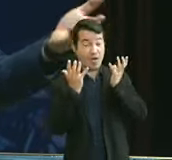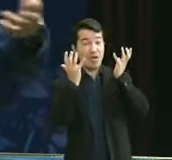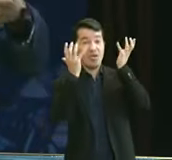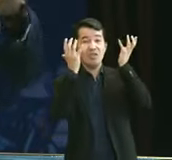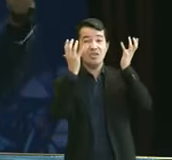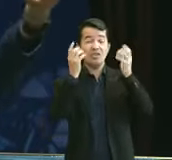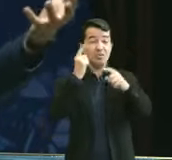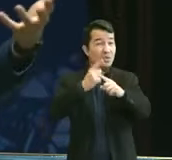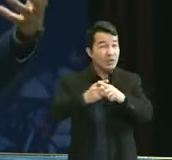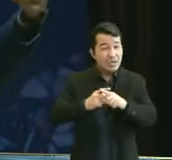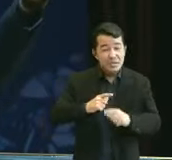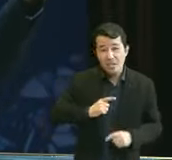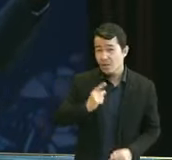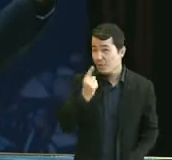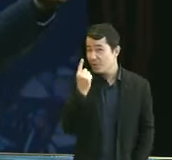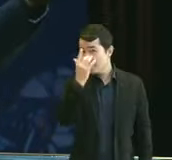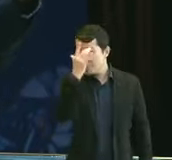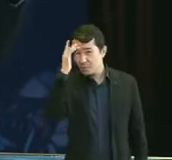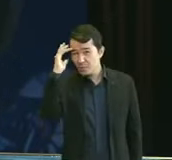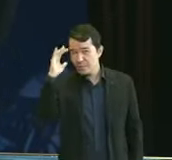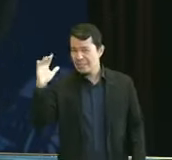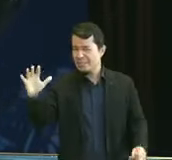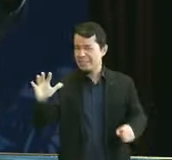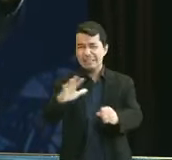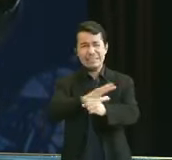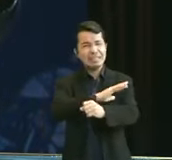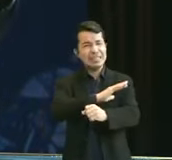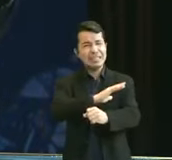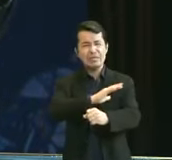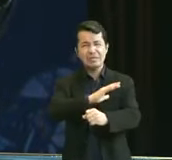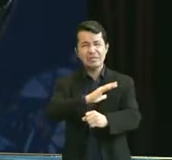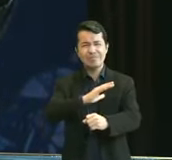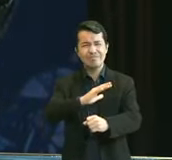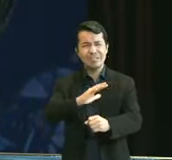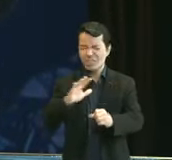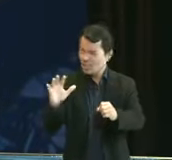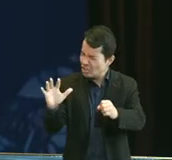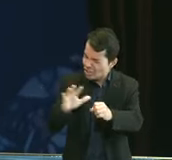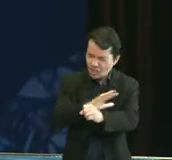cheio do carisma, da graça e do poder de Deus